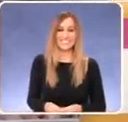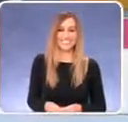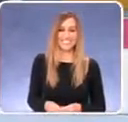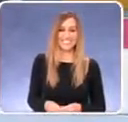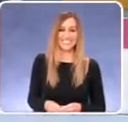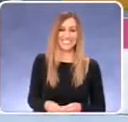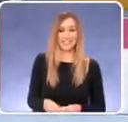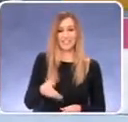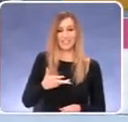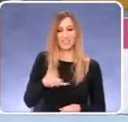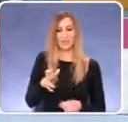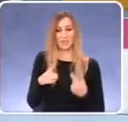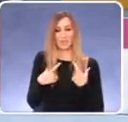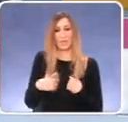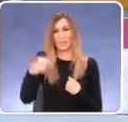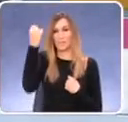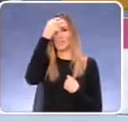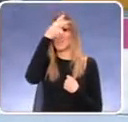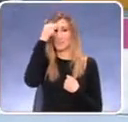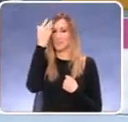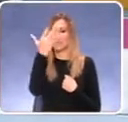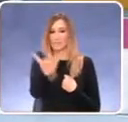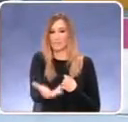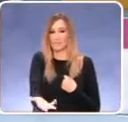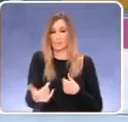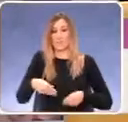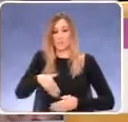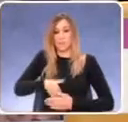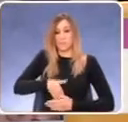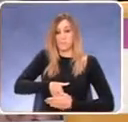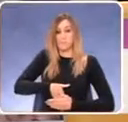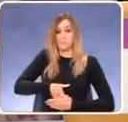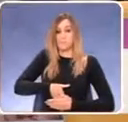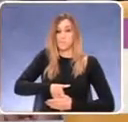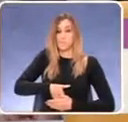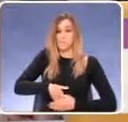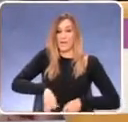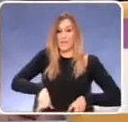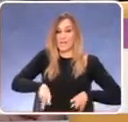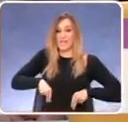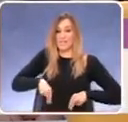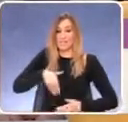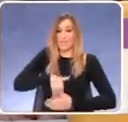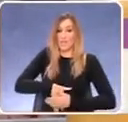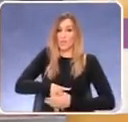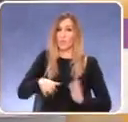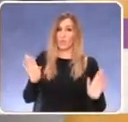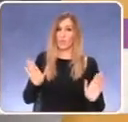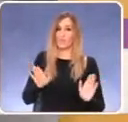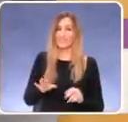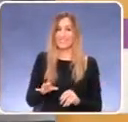Seu doutor de camisa cinzenta. Mas está dentro das calças. Claro. Vamos ao dia da cirurgia.